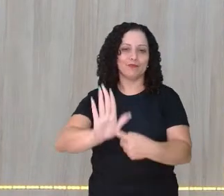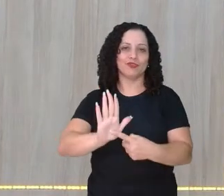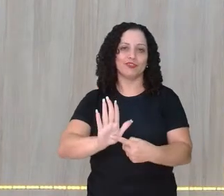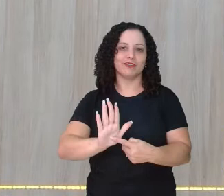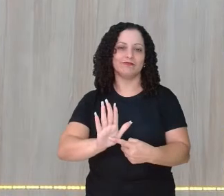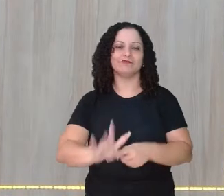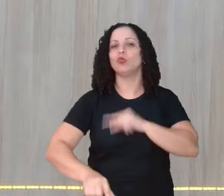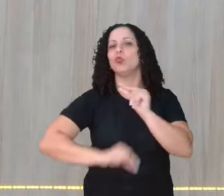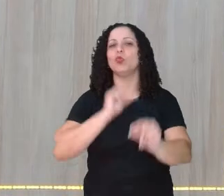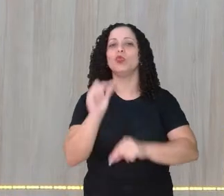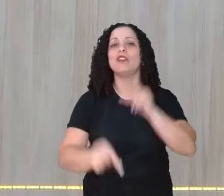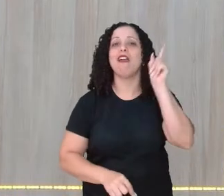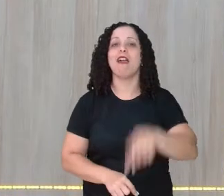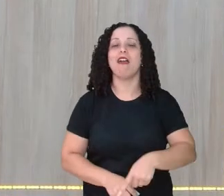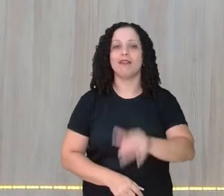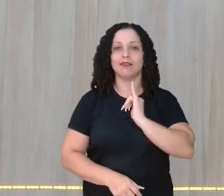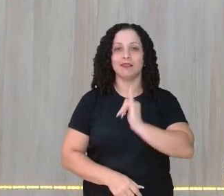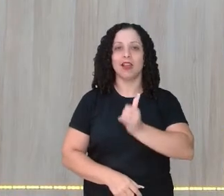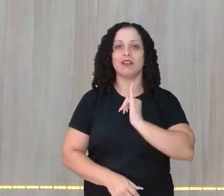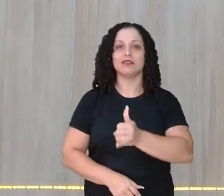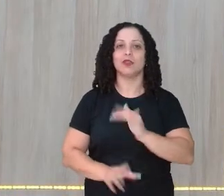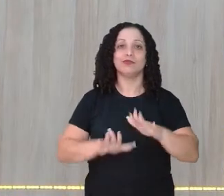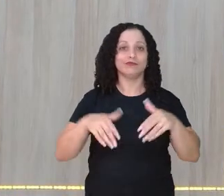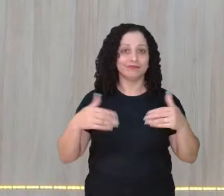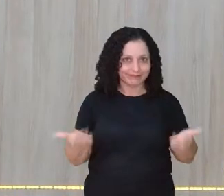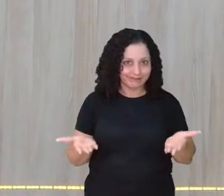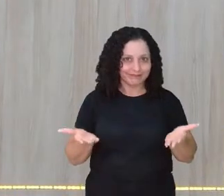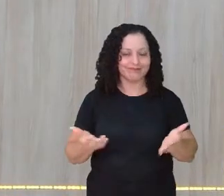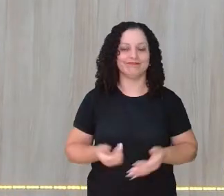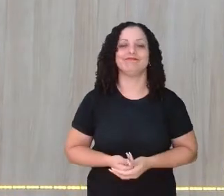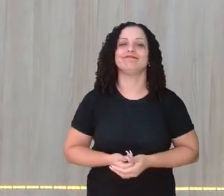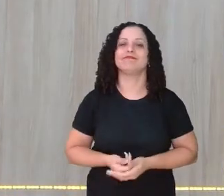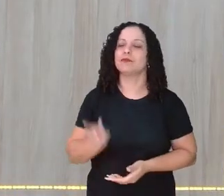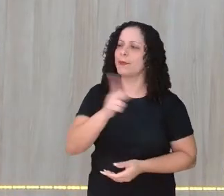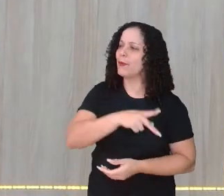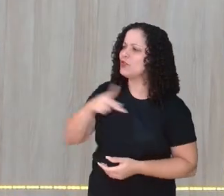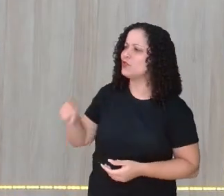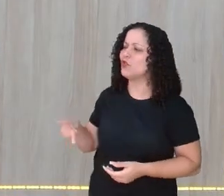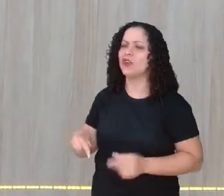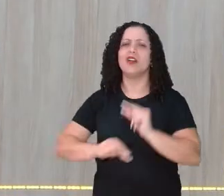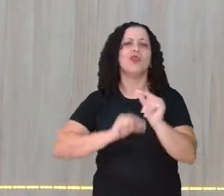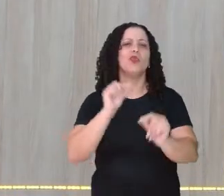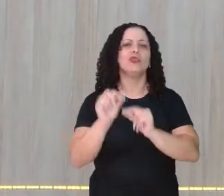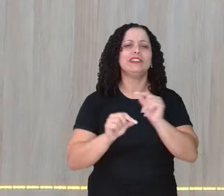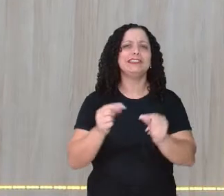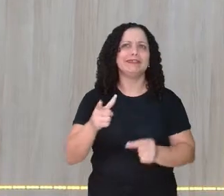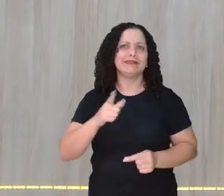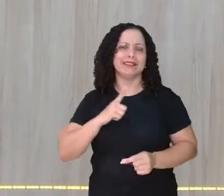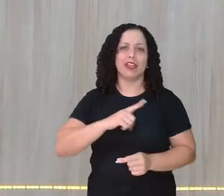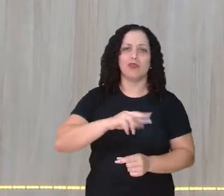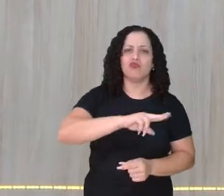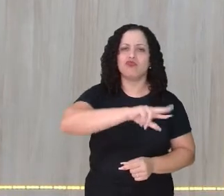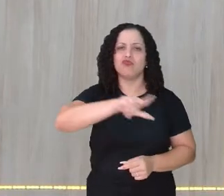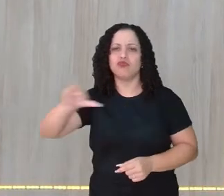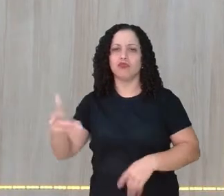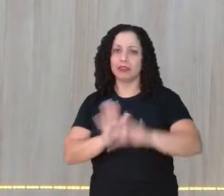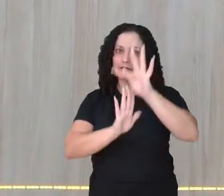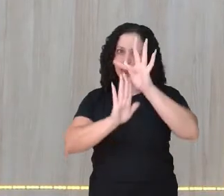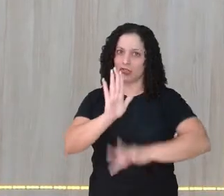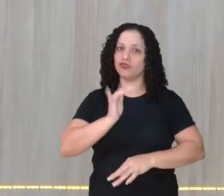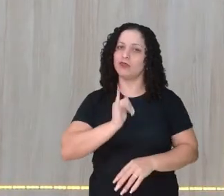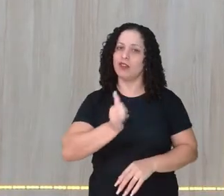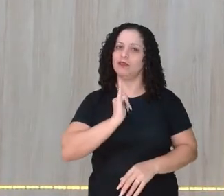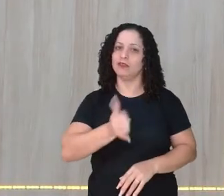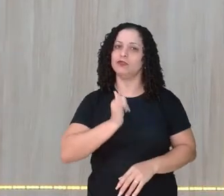é narração. Professora Camila, a gente costuma ver aí os textos narrativos na sociedade muito presentes, não é?